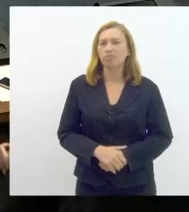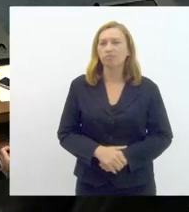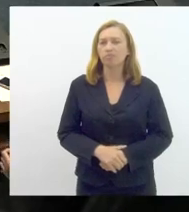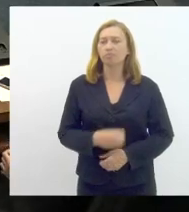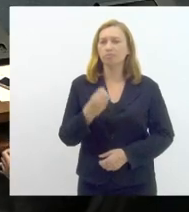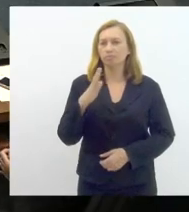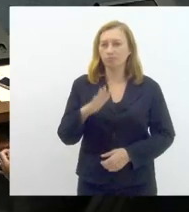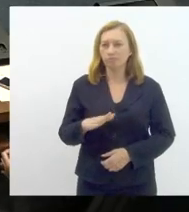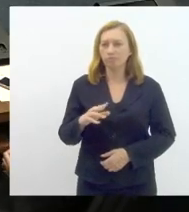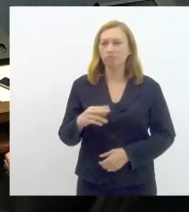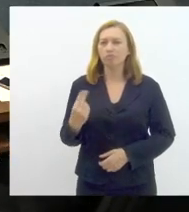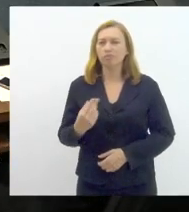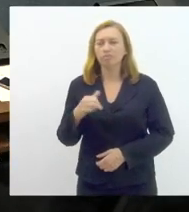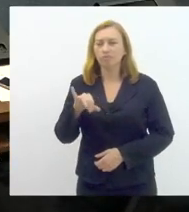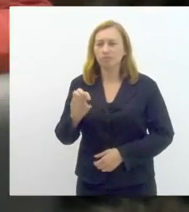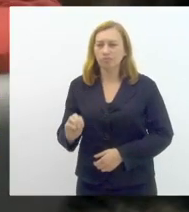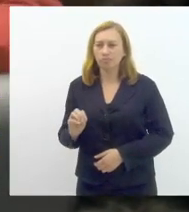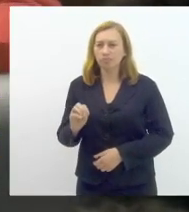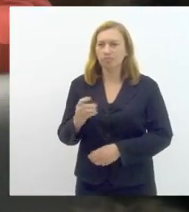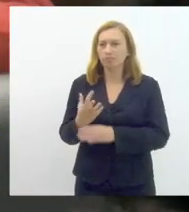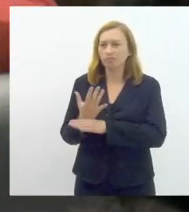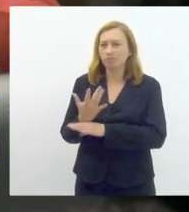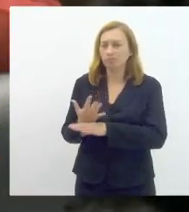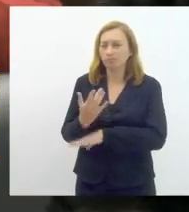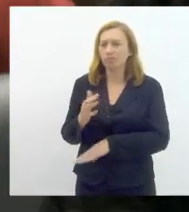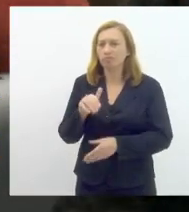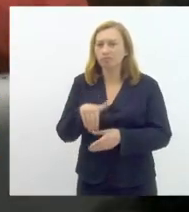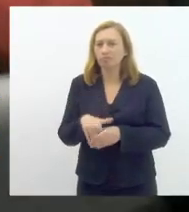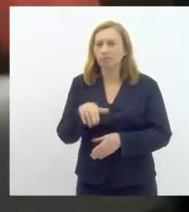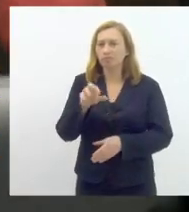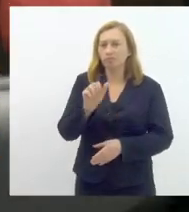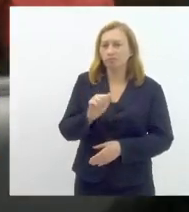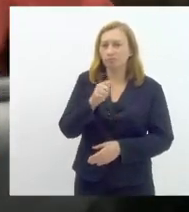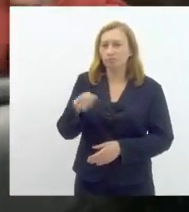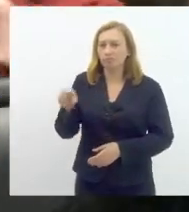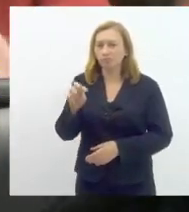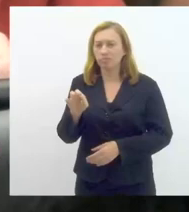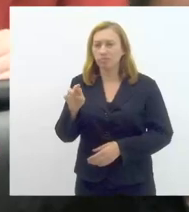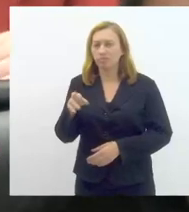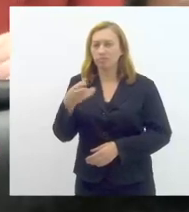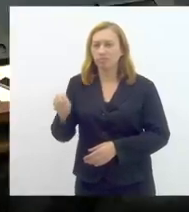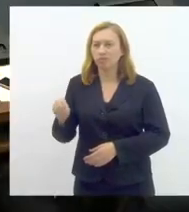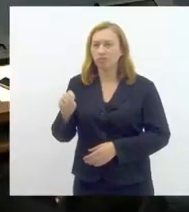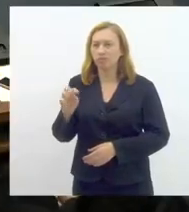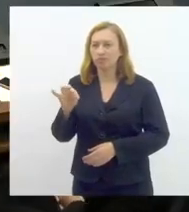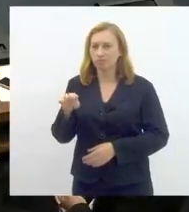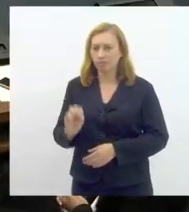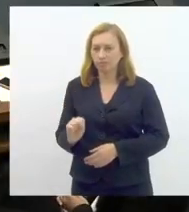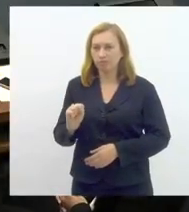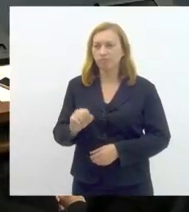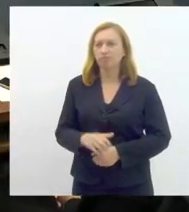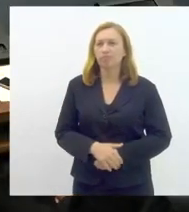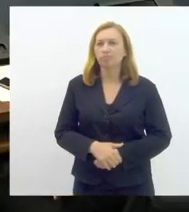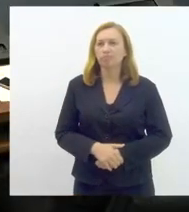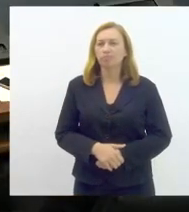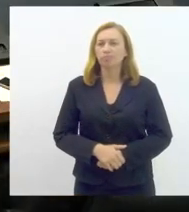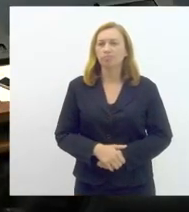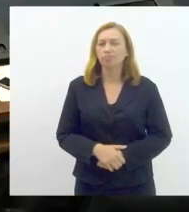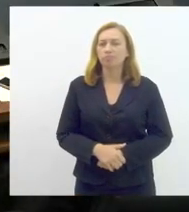Boa tarde, meu nome é Caio Luiz, de Duque de Caxias, e eu voto em Cauã Santana de São Fidélis.